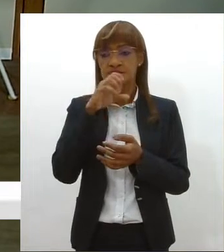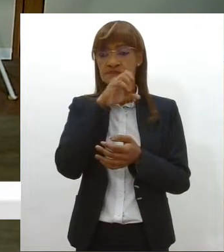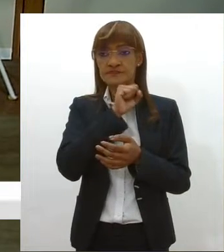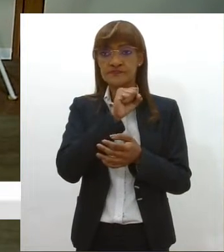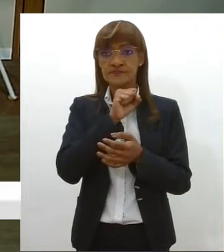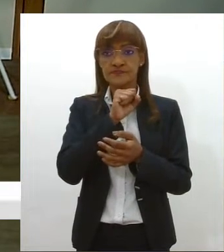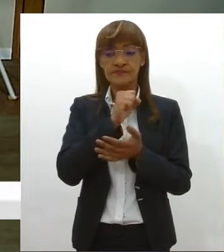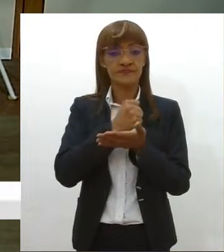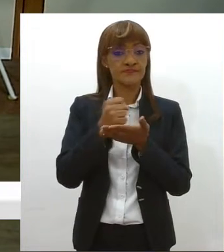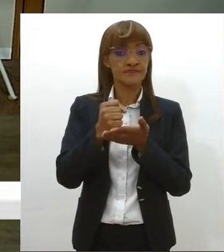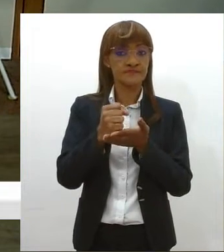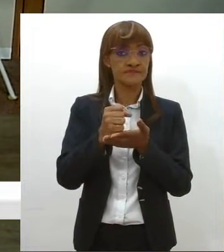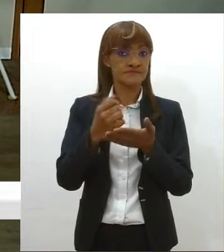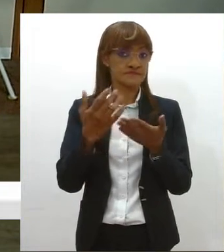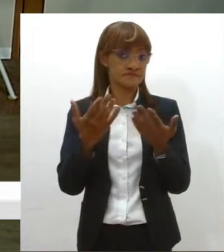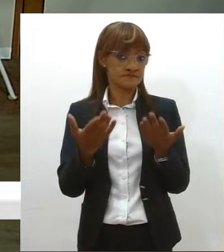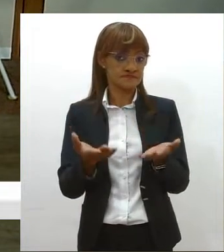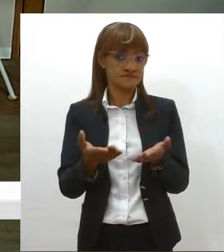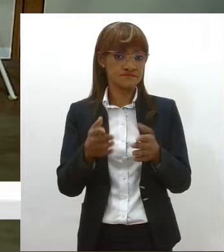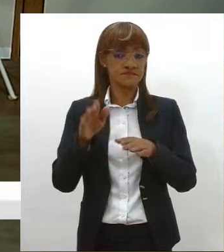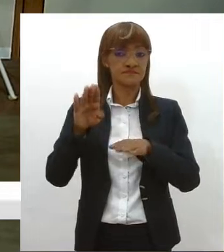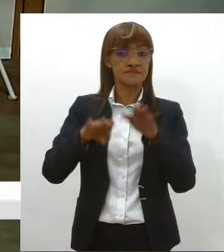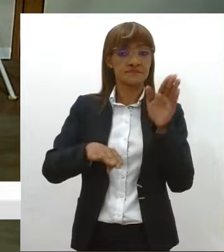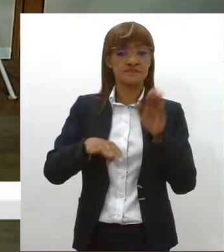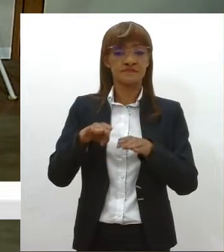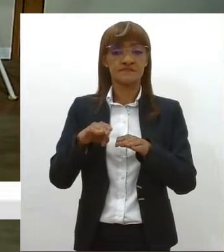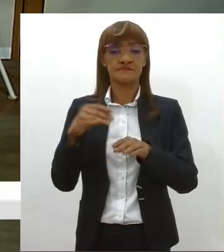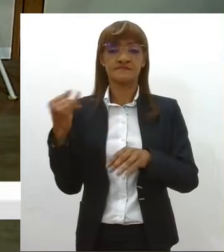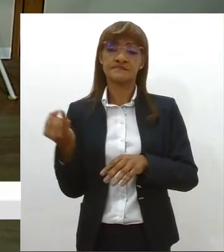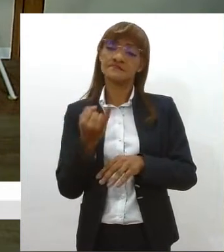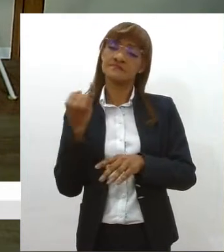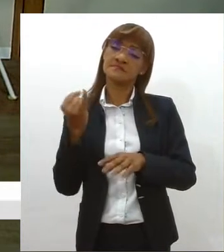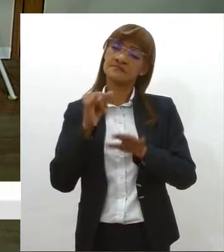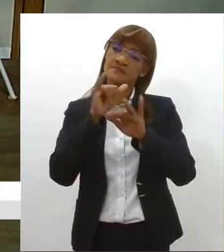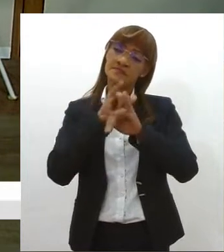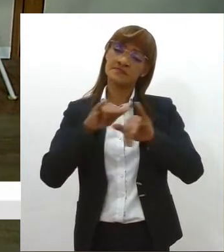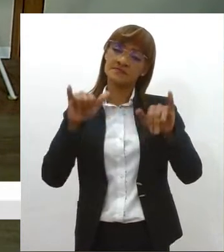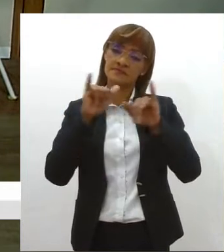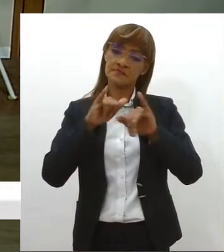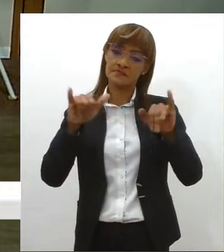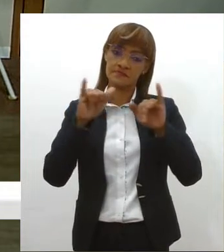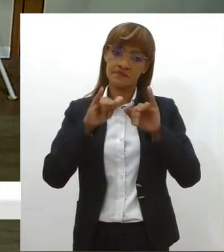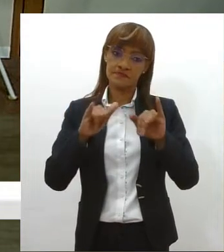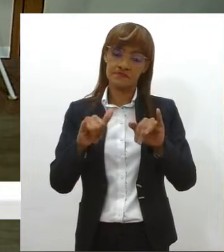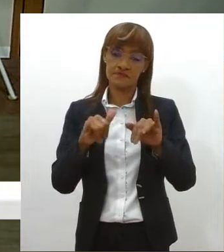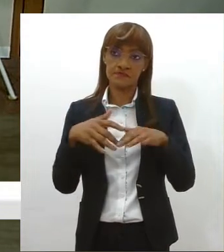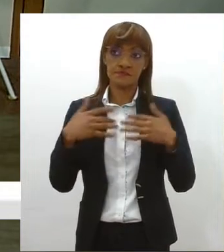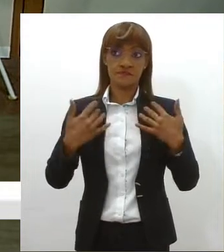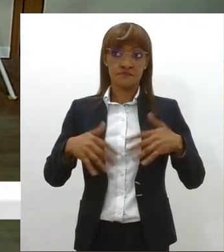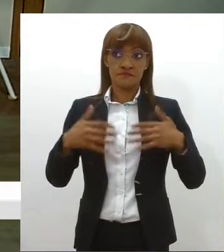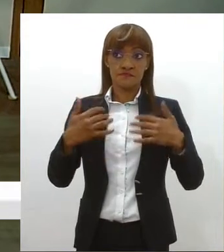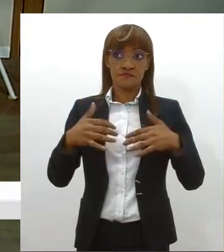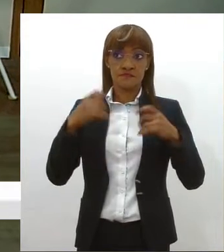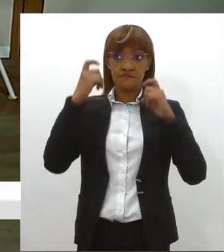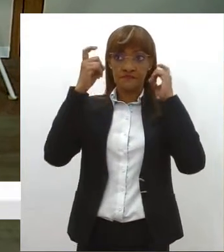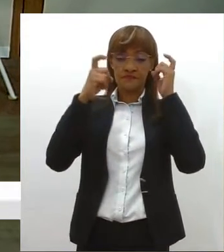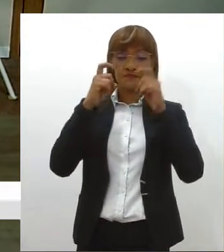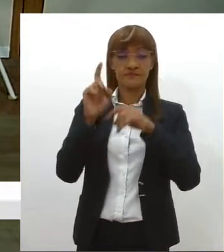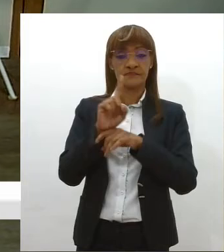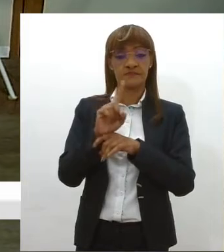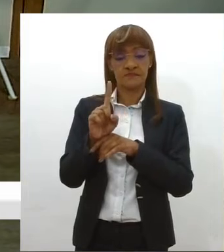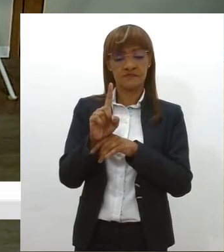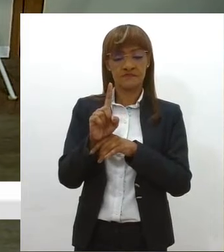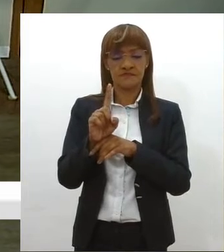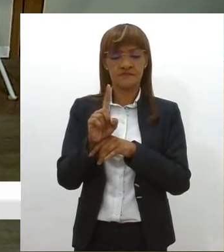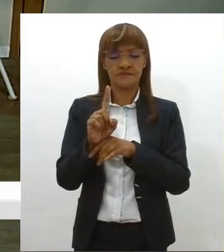não, talvez é importante a informação, mas não no sentido de alarmar as pessoas, né? É importante que você faça